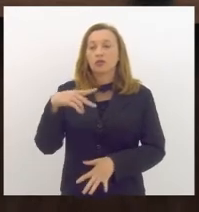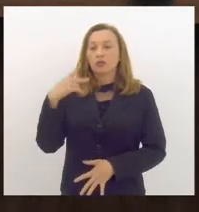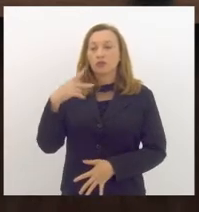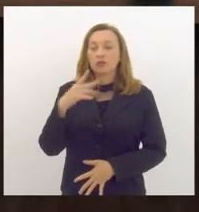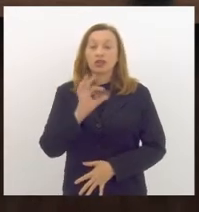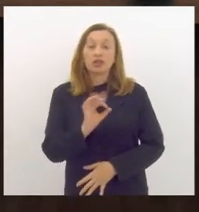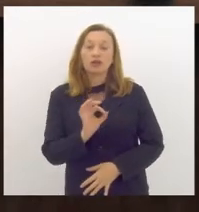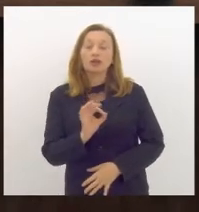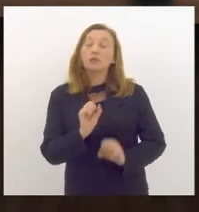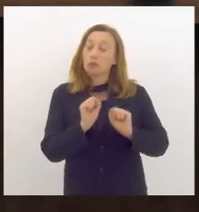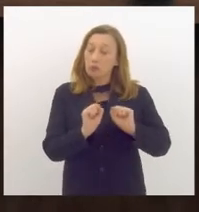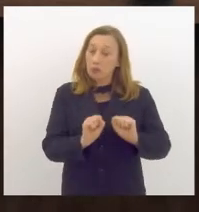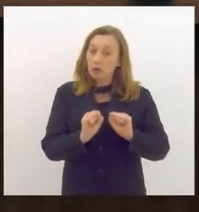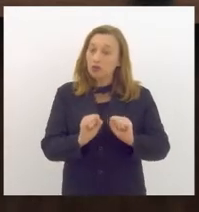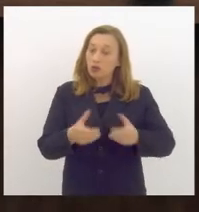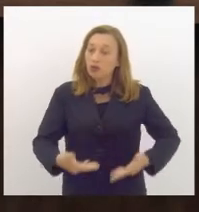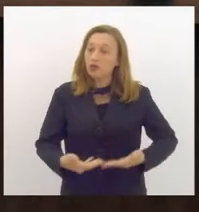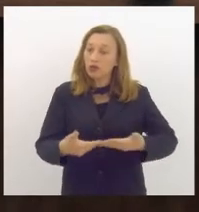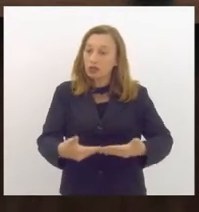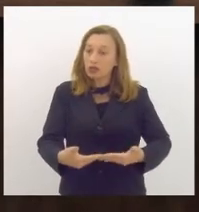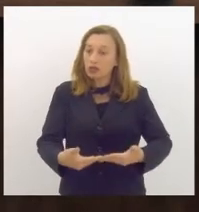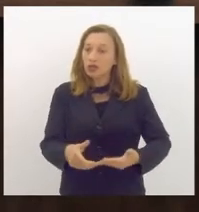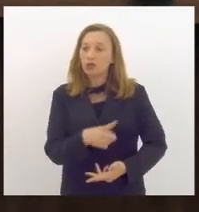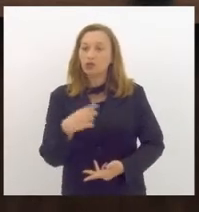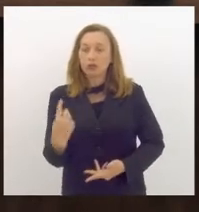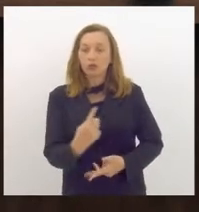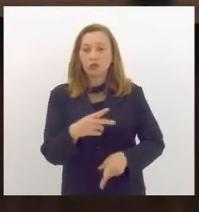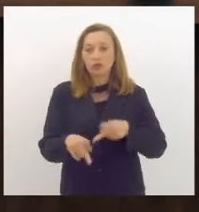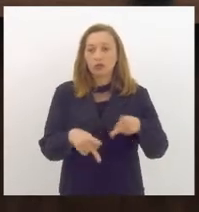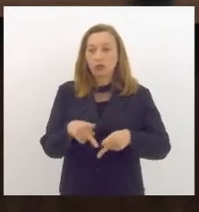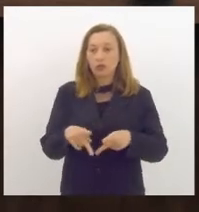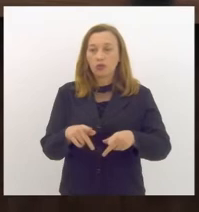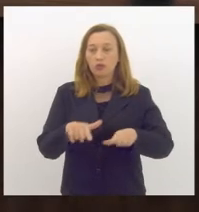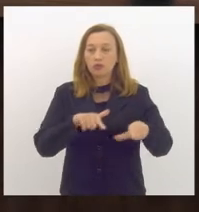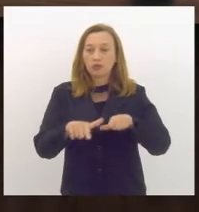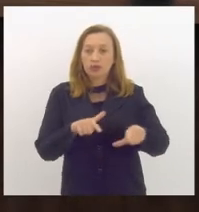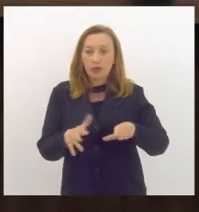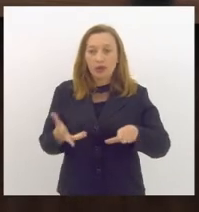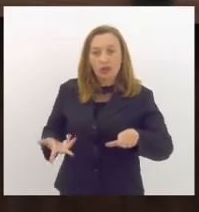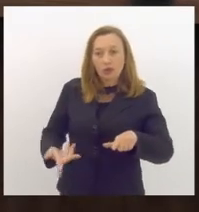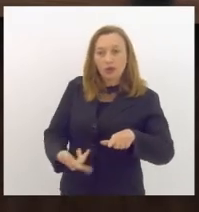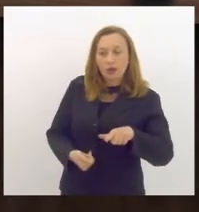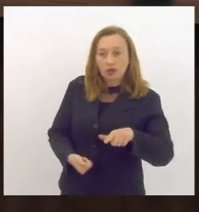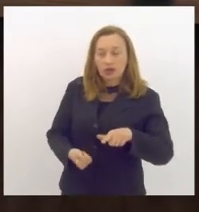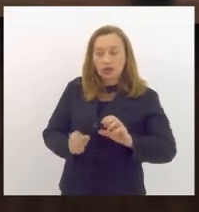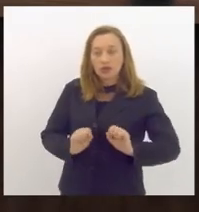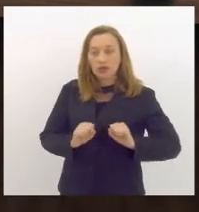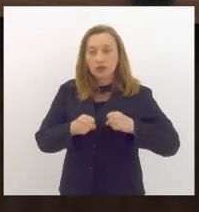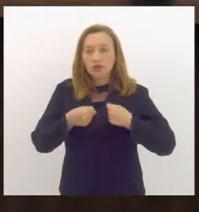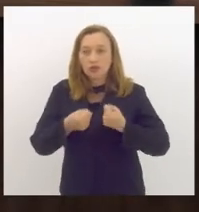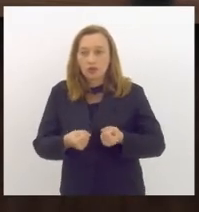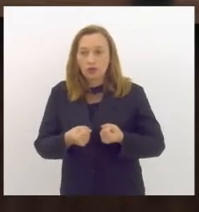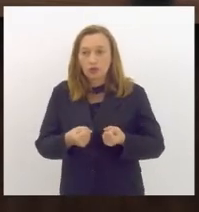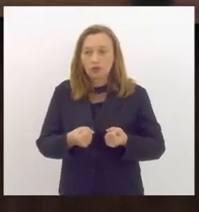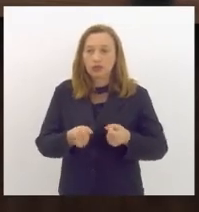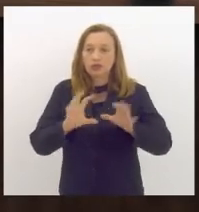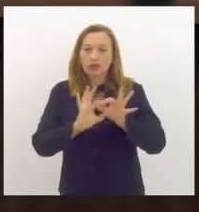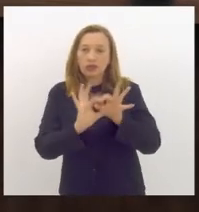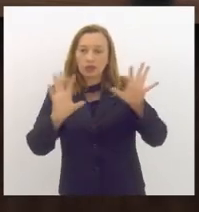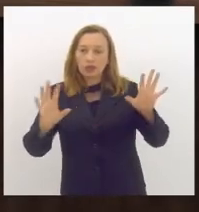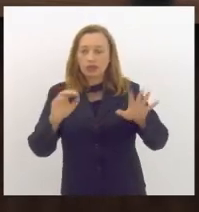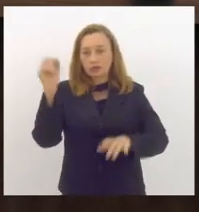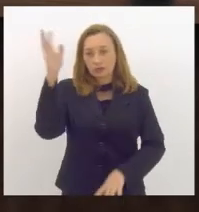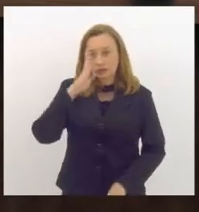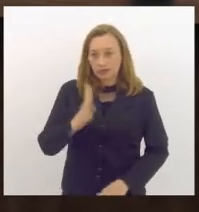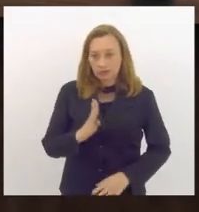para que possam oferecer à nossa população um trabalho qualificado e fortalecido pela democracia